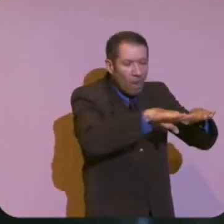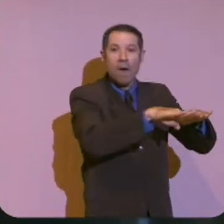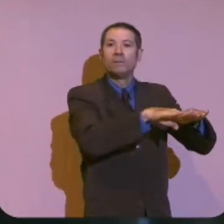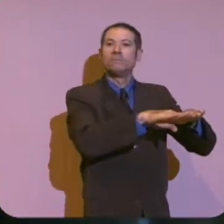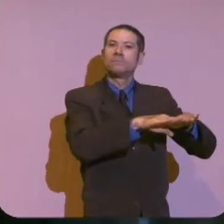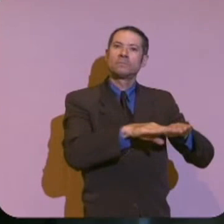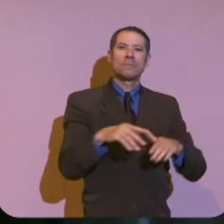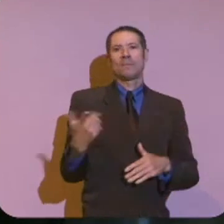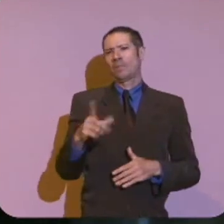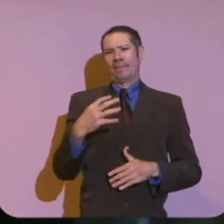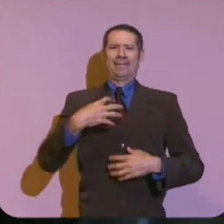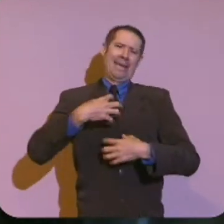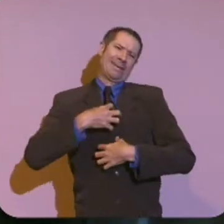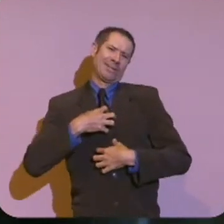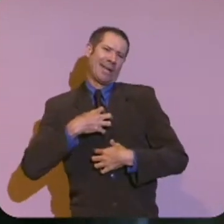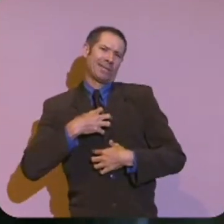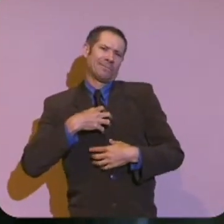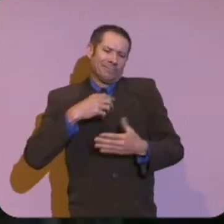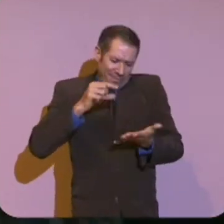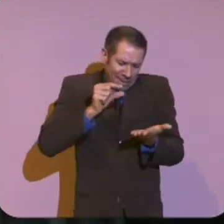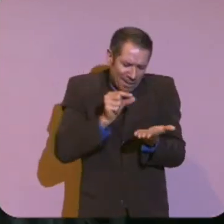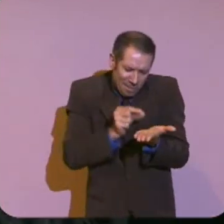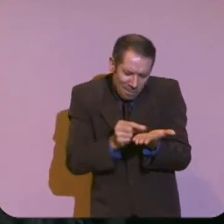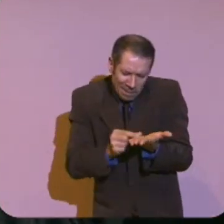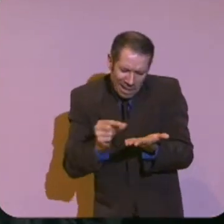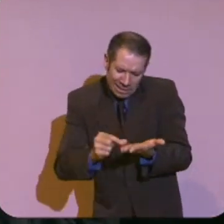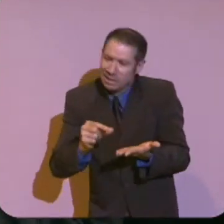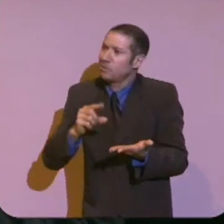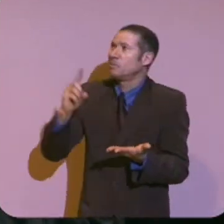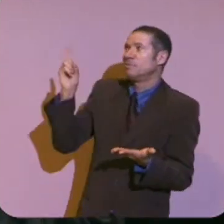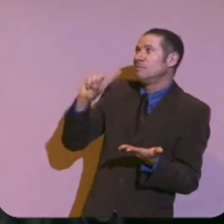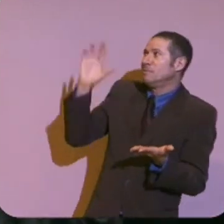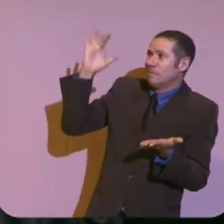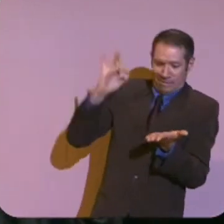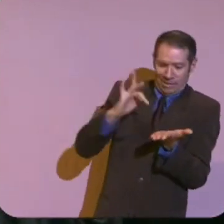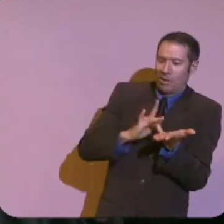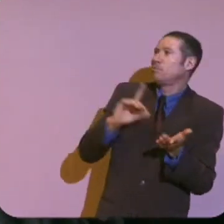tem jeito da gente dizer: ó, esse pedacinho aqui não me toca.